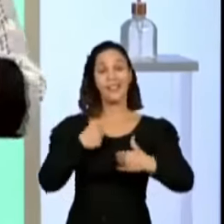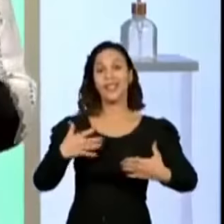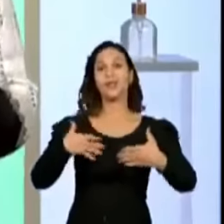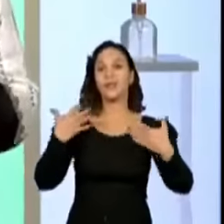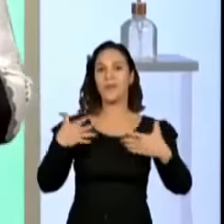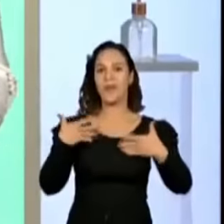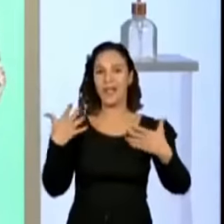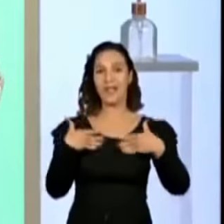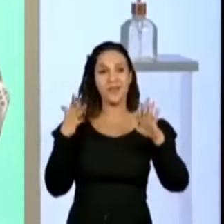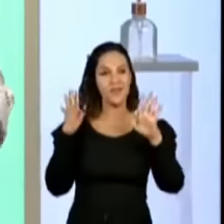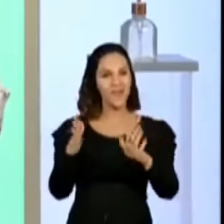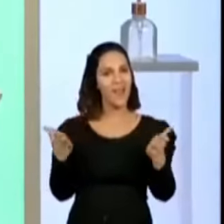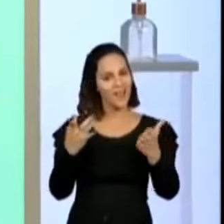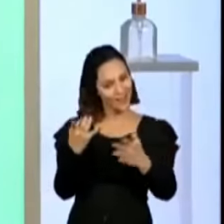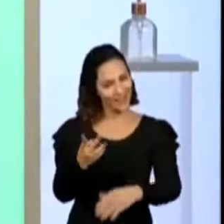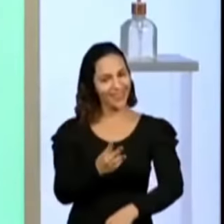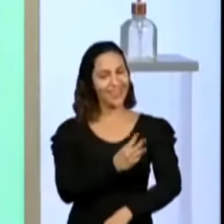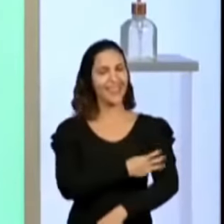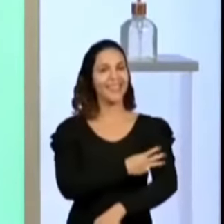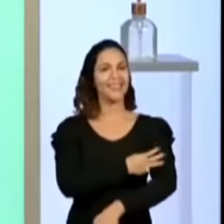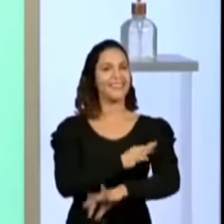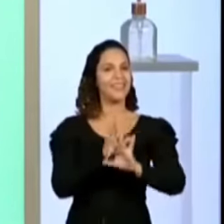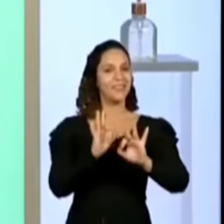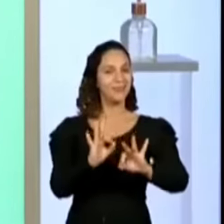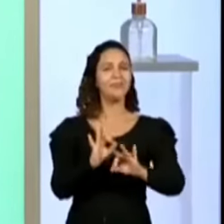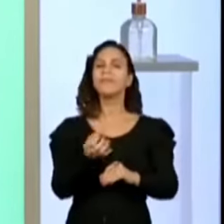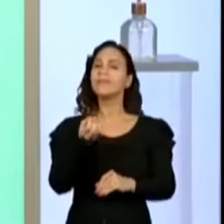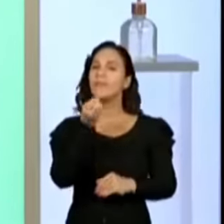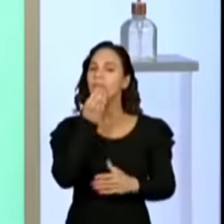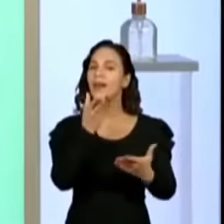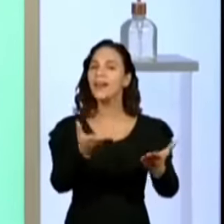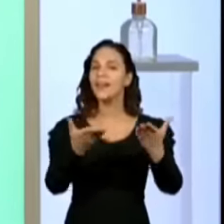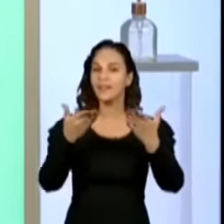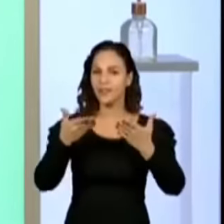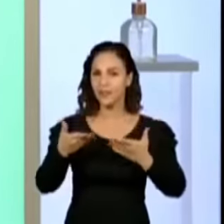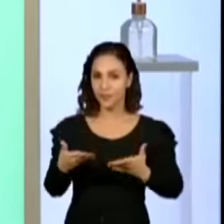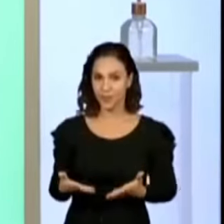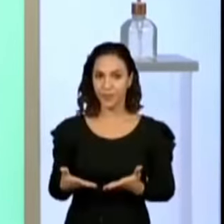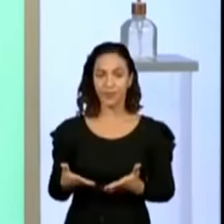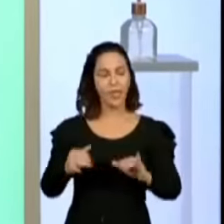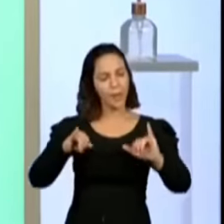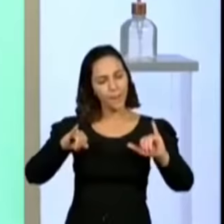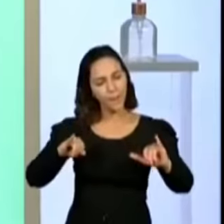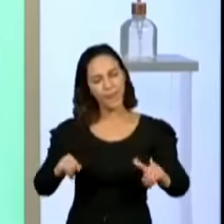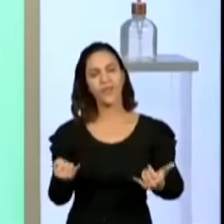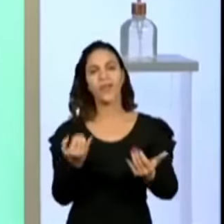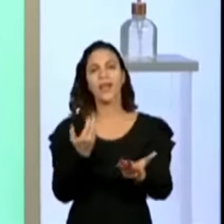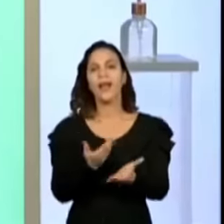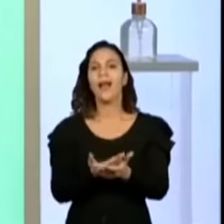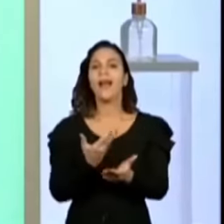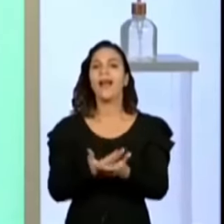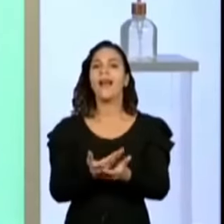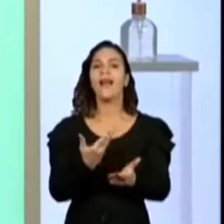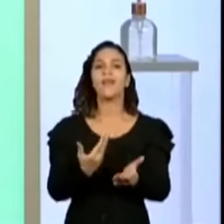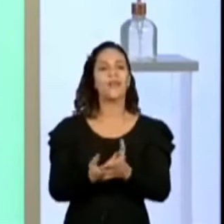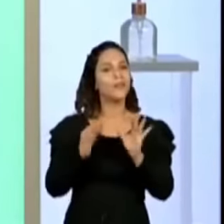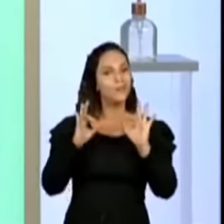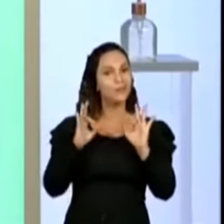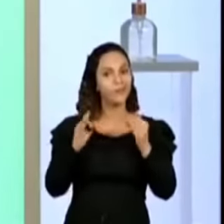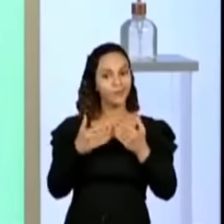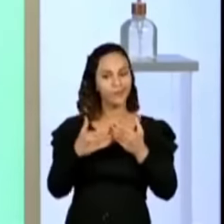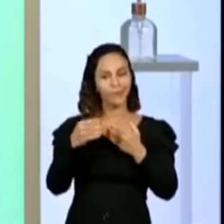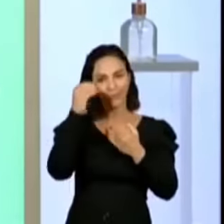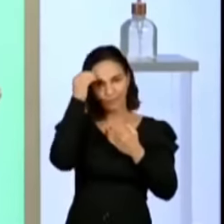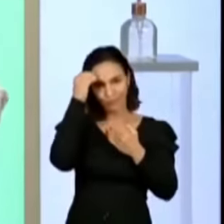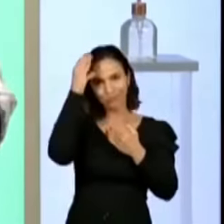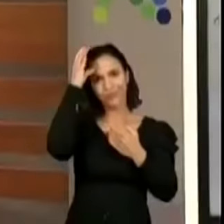empolgada, mas agora é a galera do terceiro ano, hein? Sejam todos muito bem-vindos e aproveitem a aula que certamente terá muito